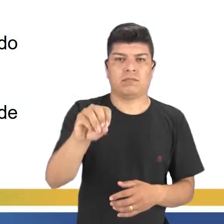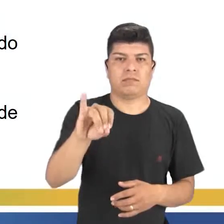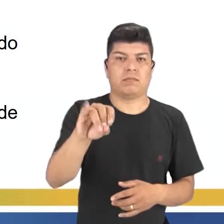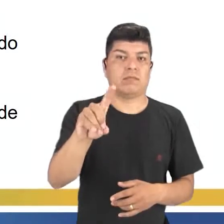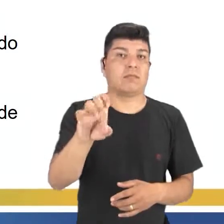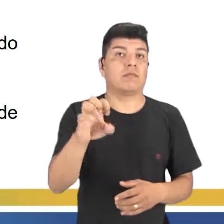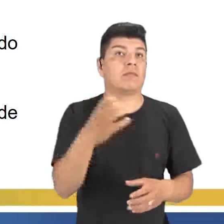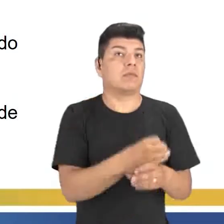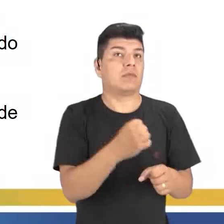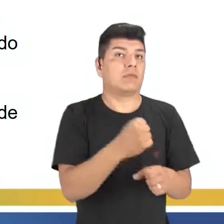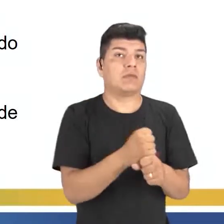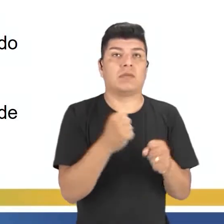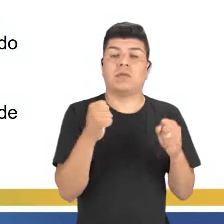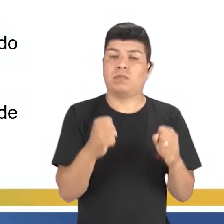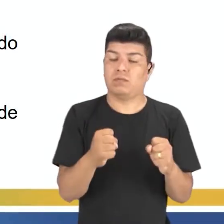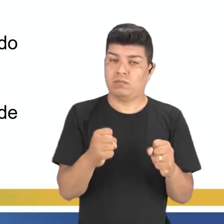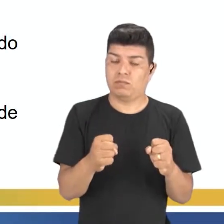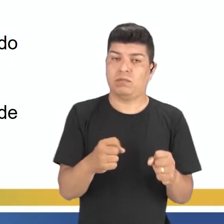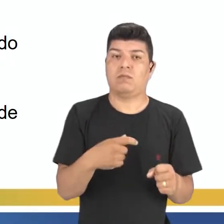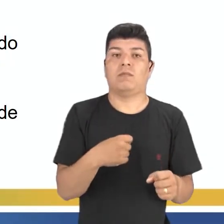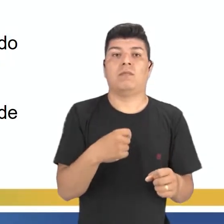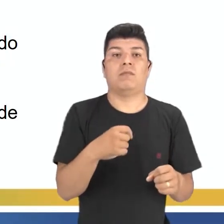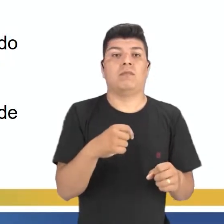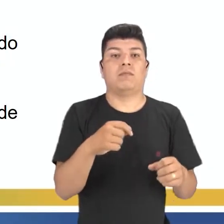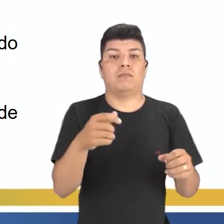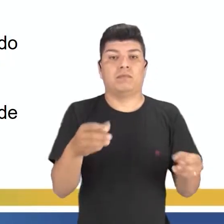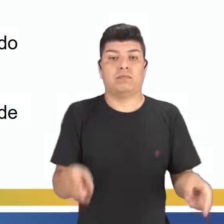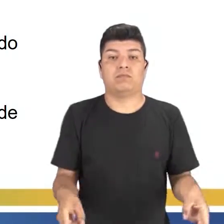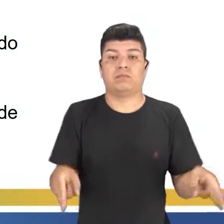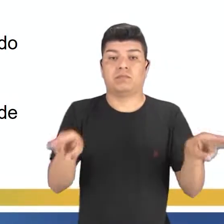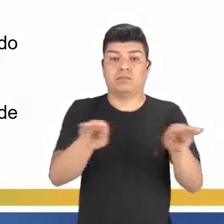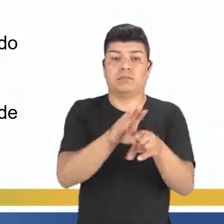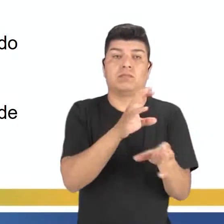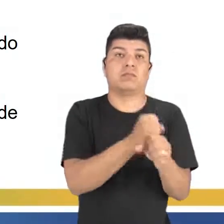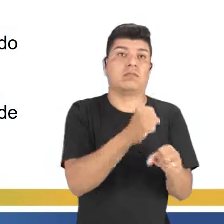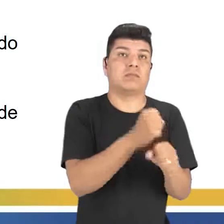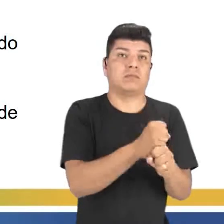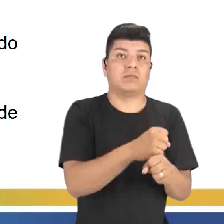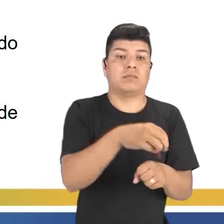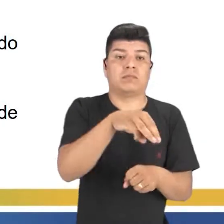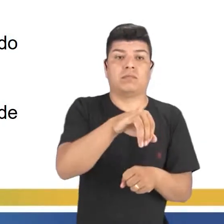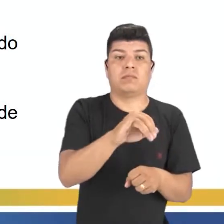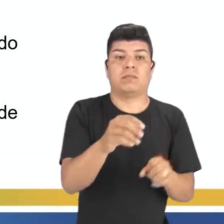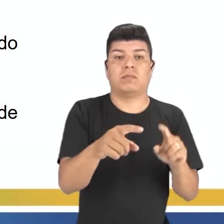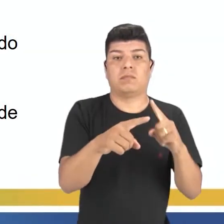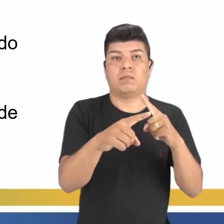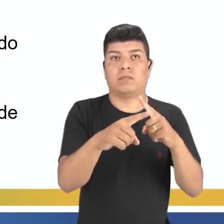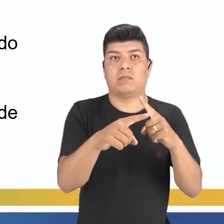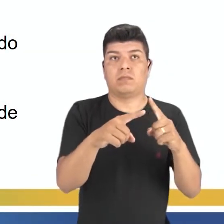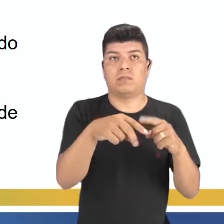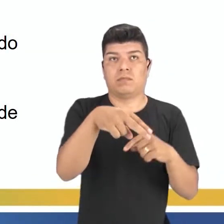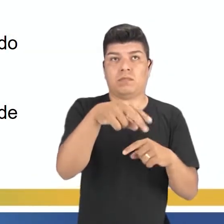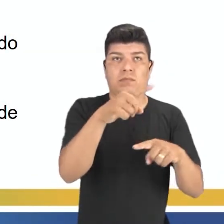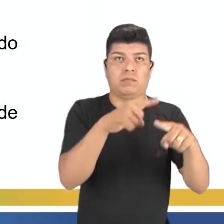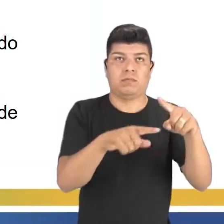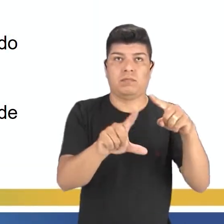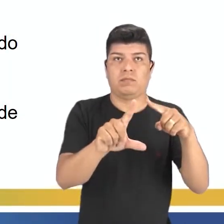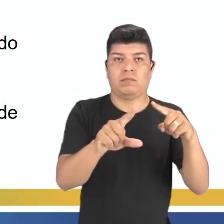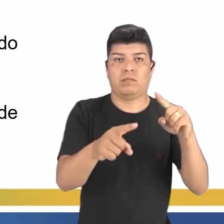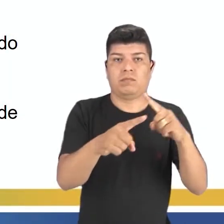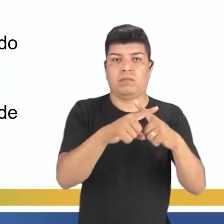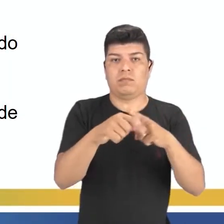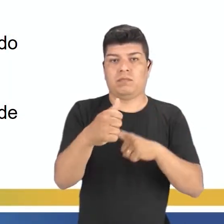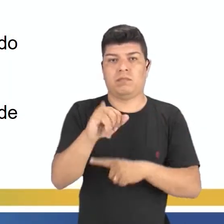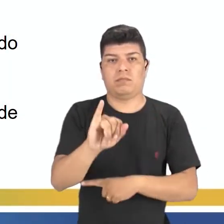pode ser calculado a intensidade do campo através da equação μ, N dividido por L vezes